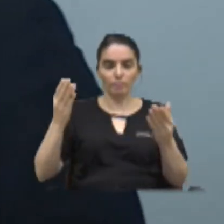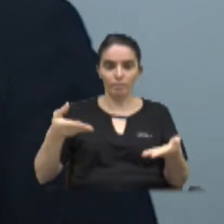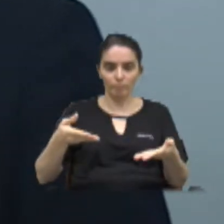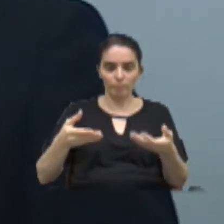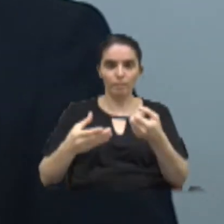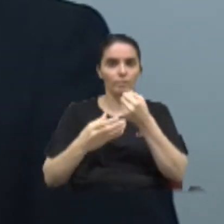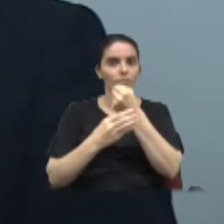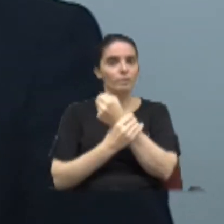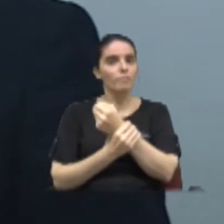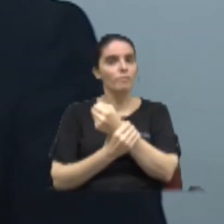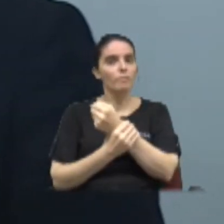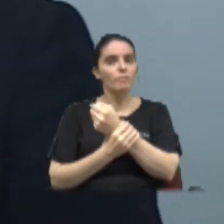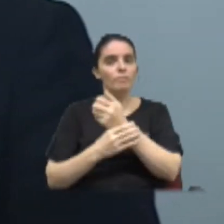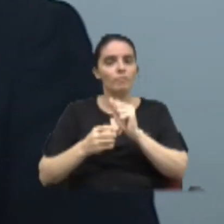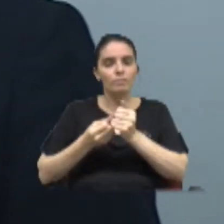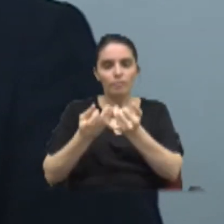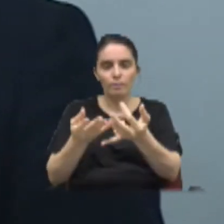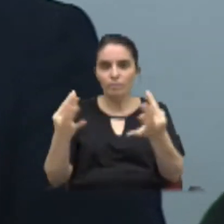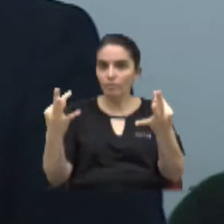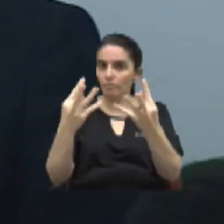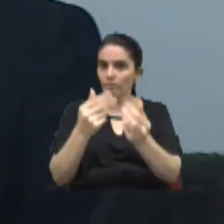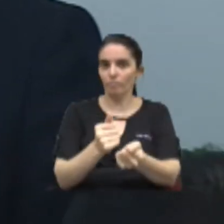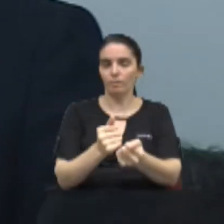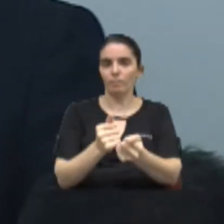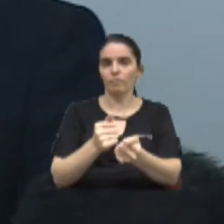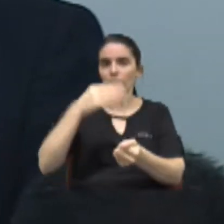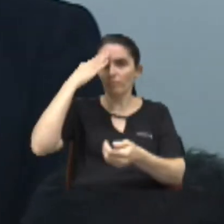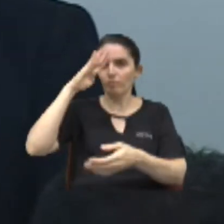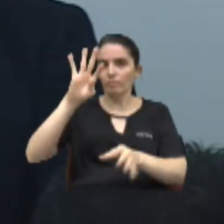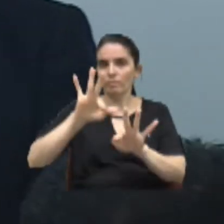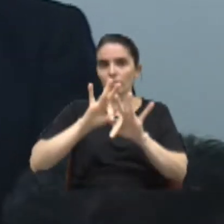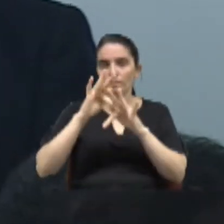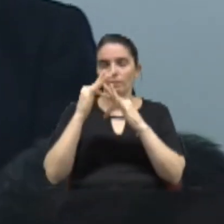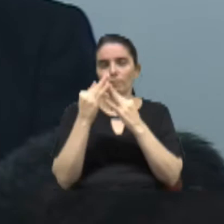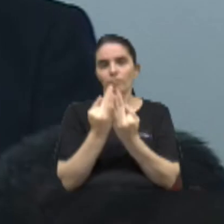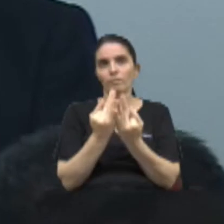segurança para todos e principalmente para as nossas famílias.